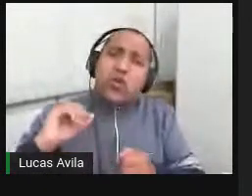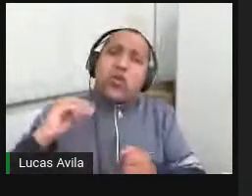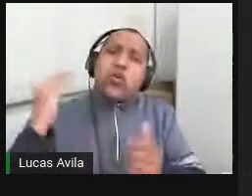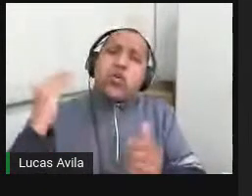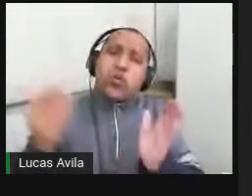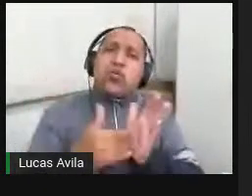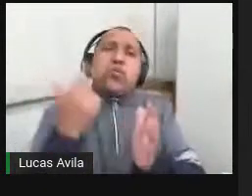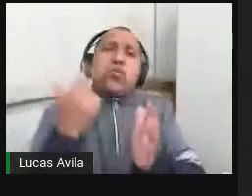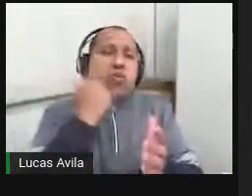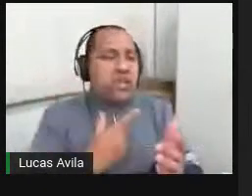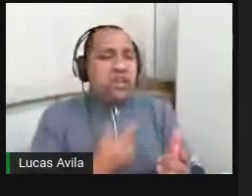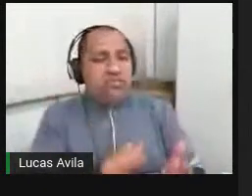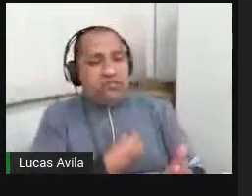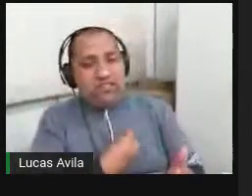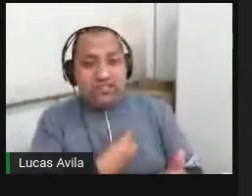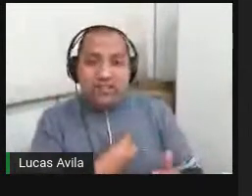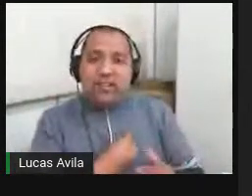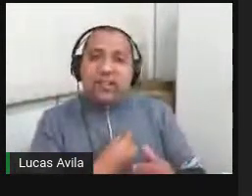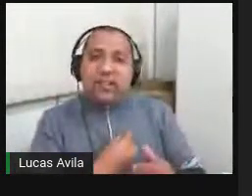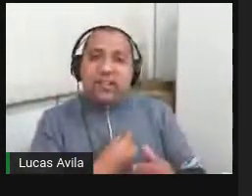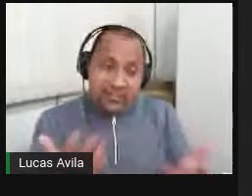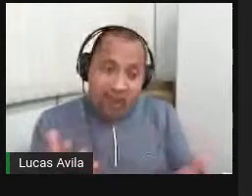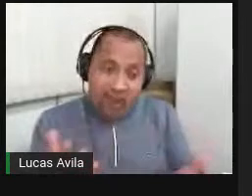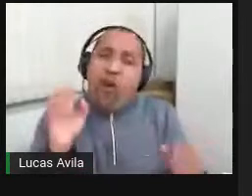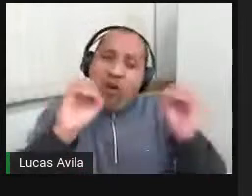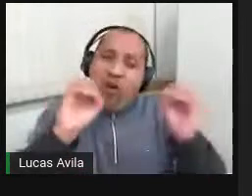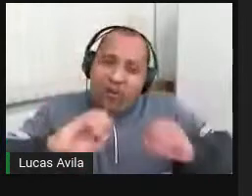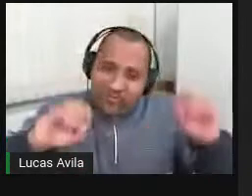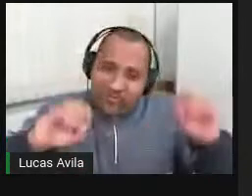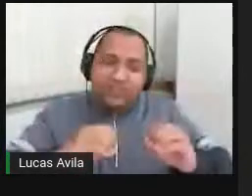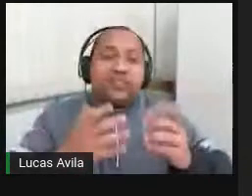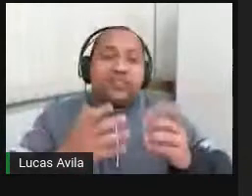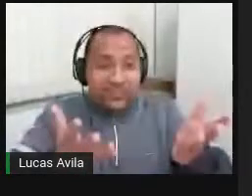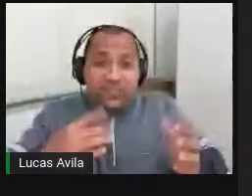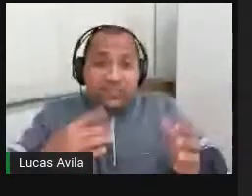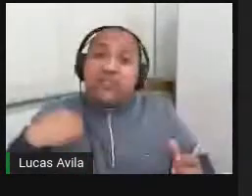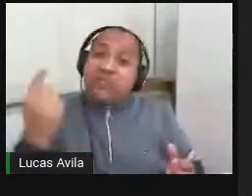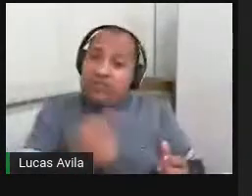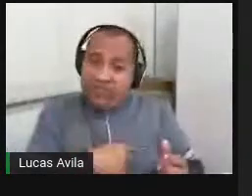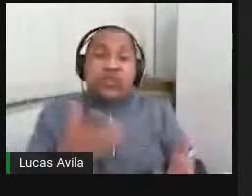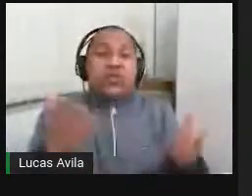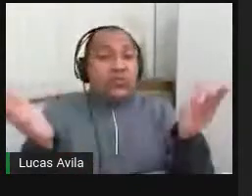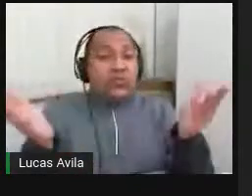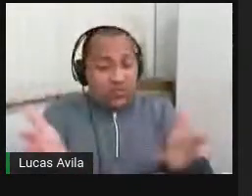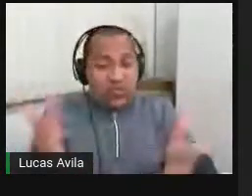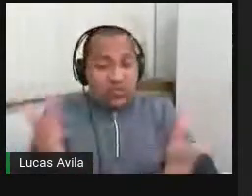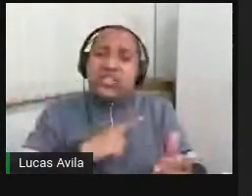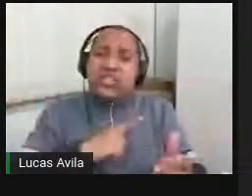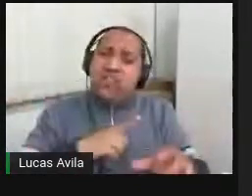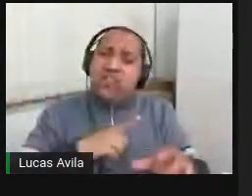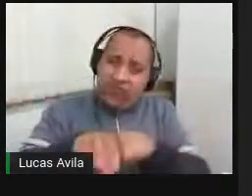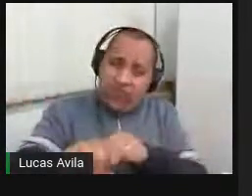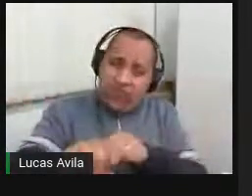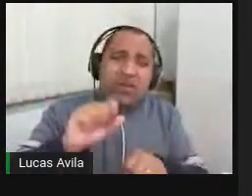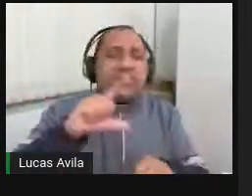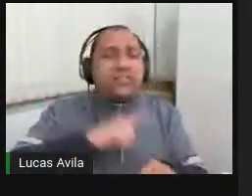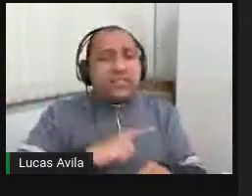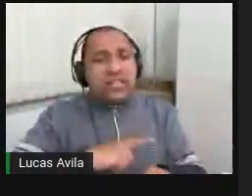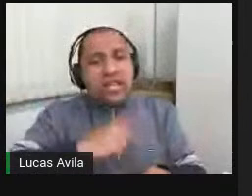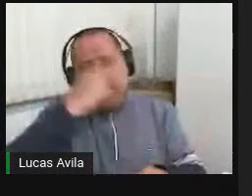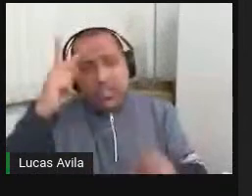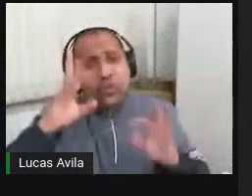vivido. Que coisa bárbara." Que hoje, então, para os nossos formandos e para todos os outros que estão